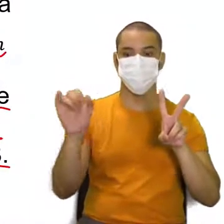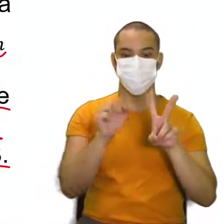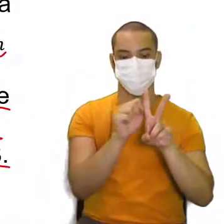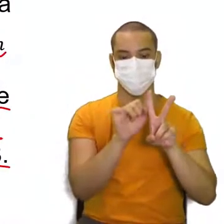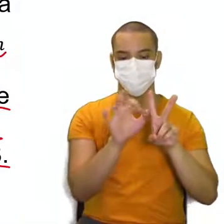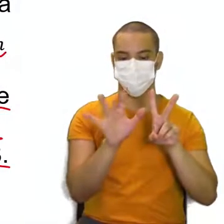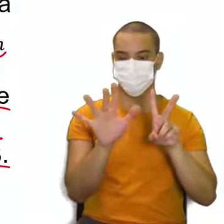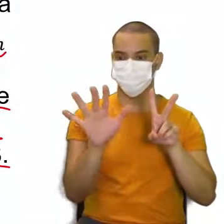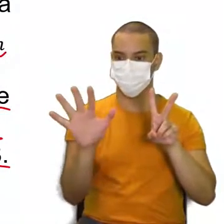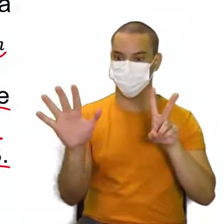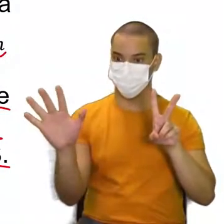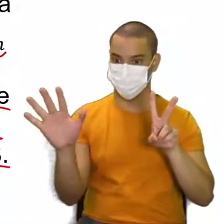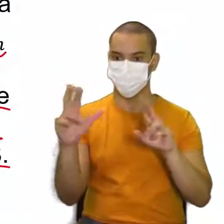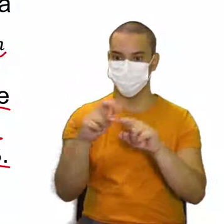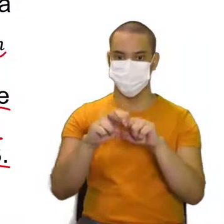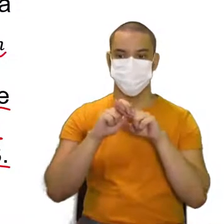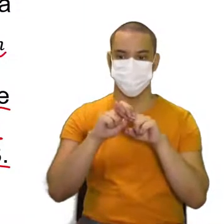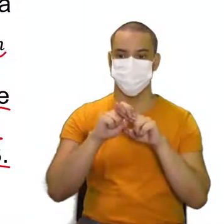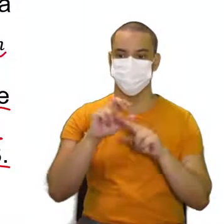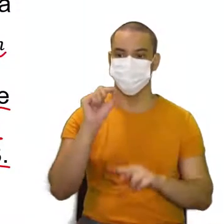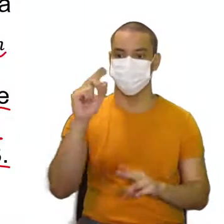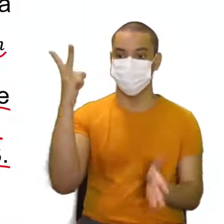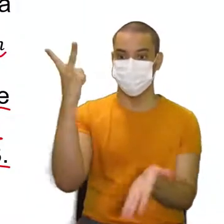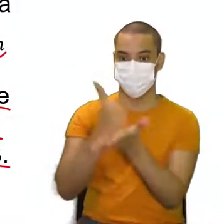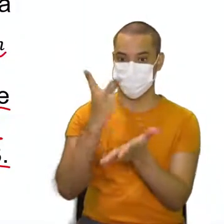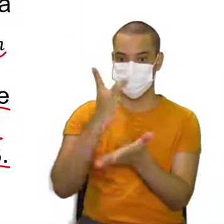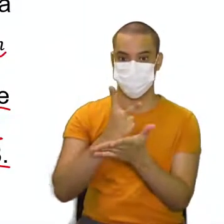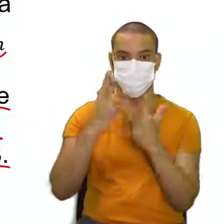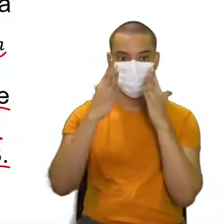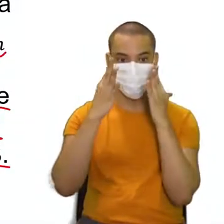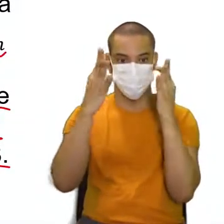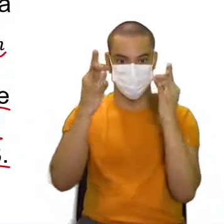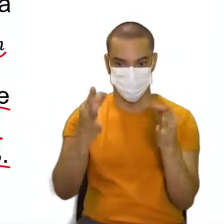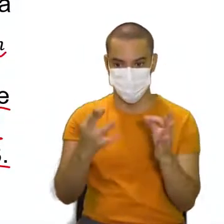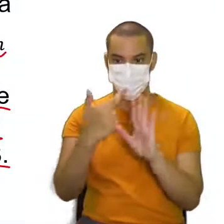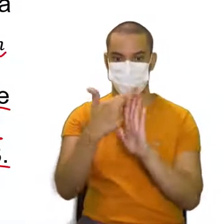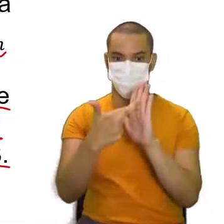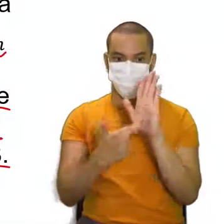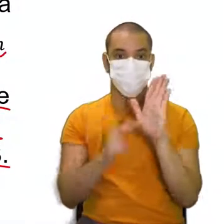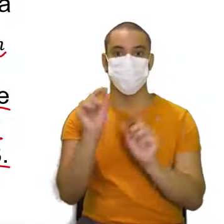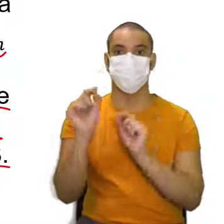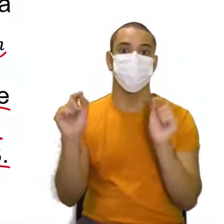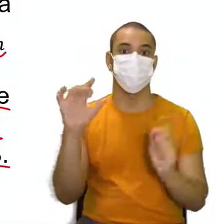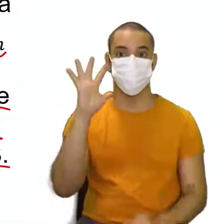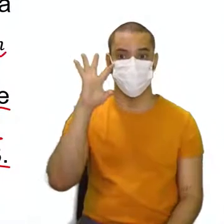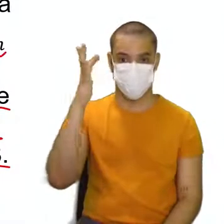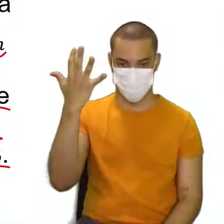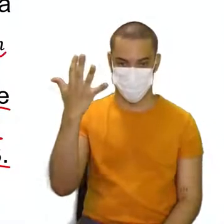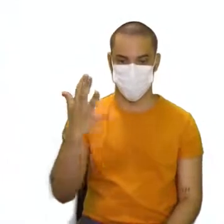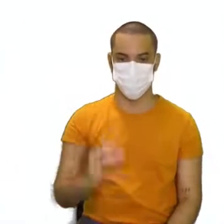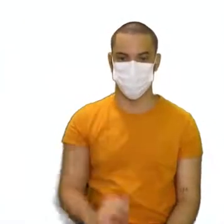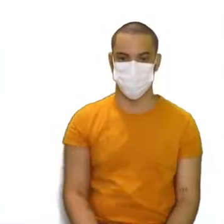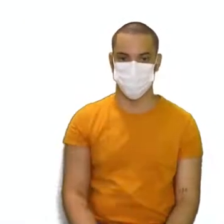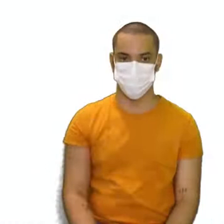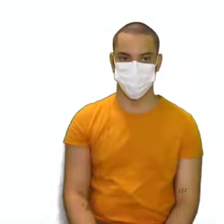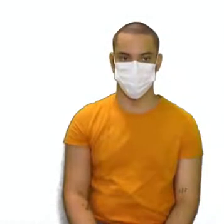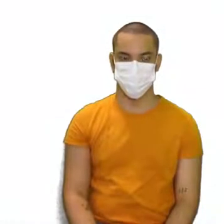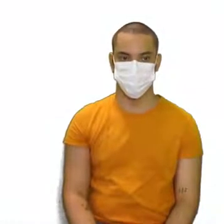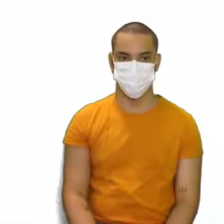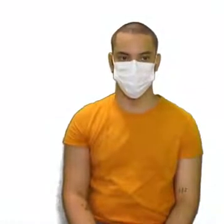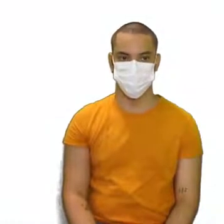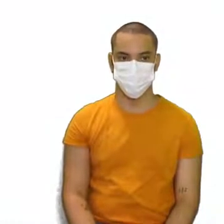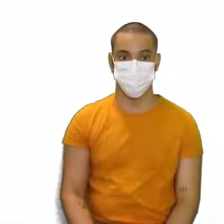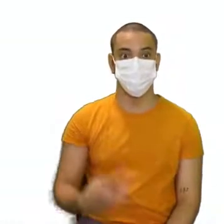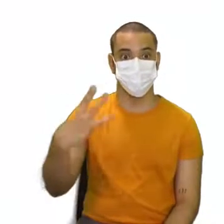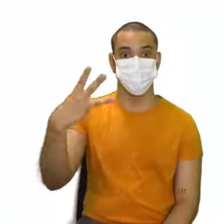sair desse plano então sempre prestando atenção nessa situação bom